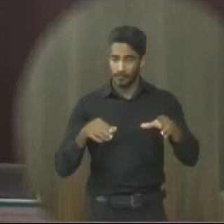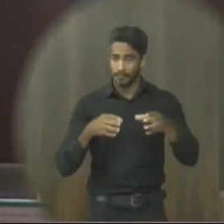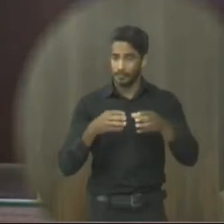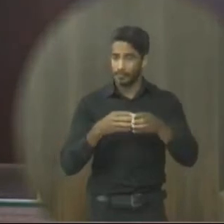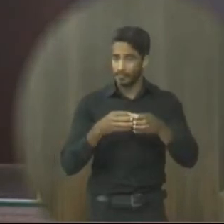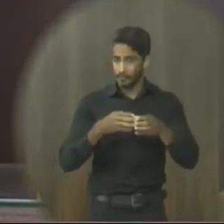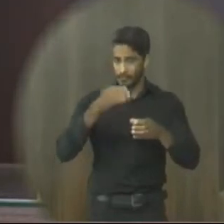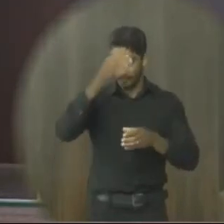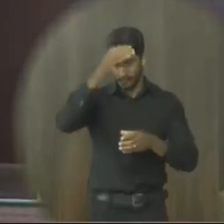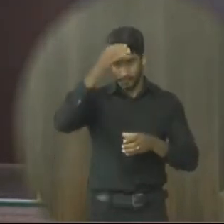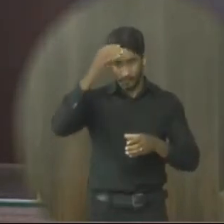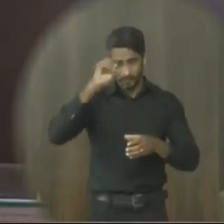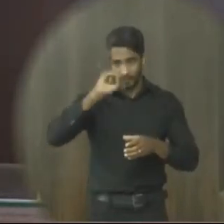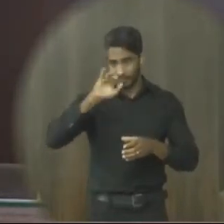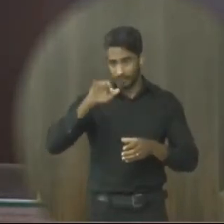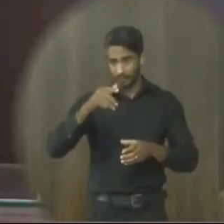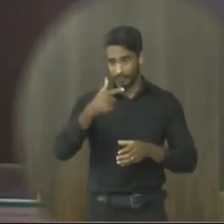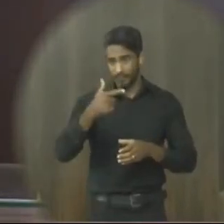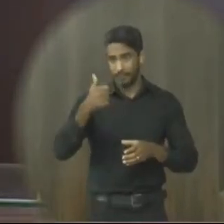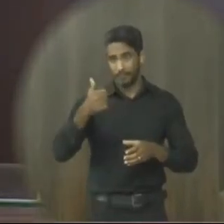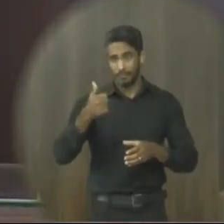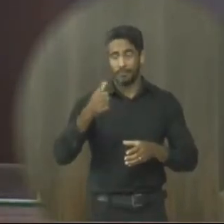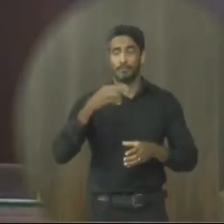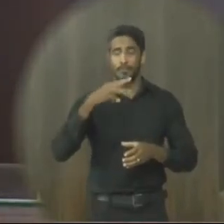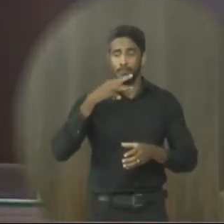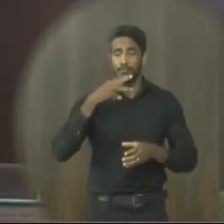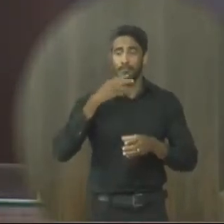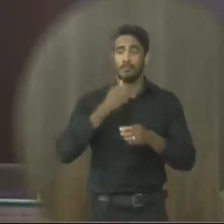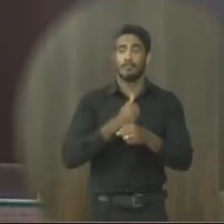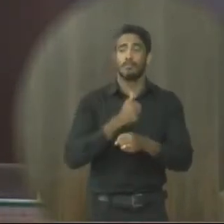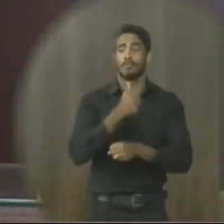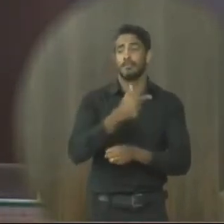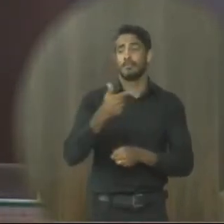Câmara Municipal de Janaúba, 21 de março de